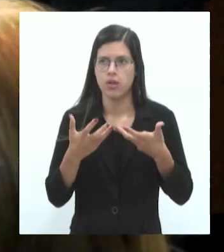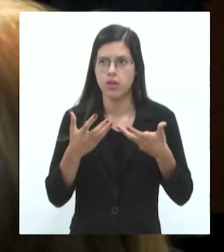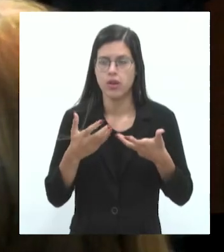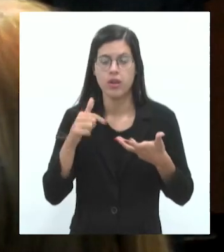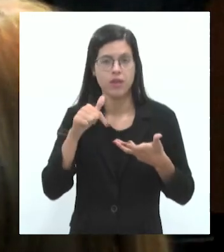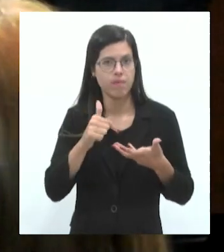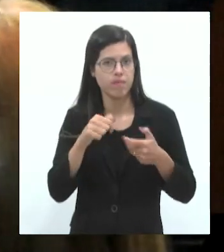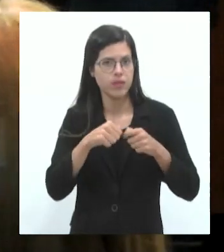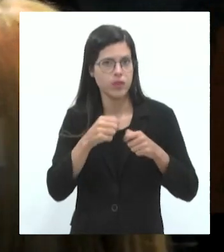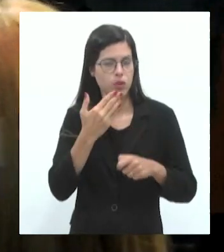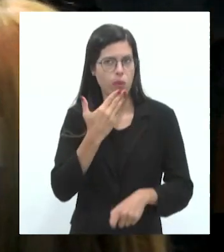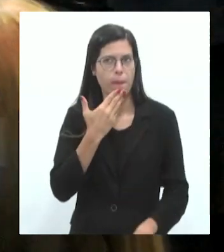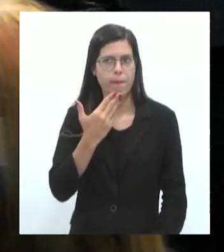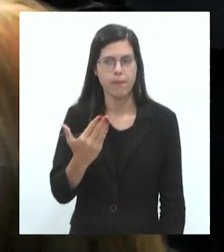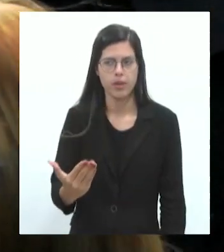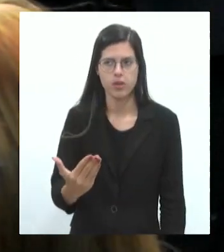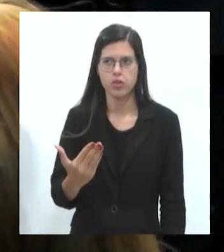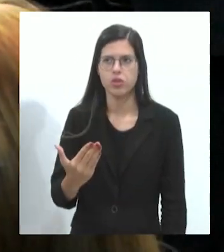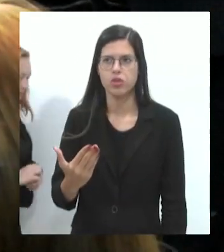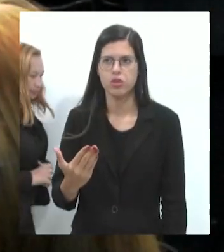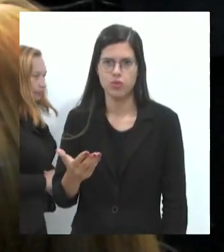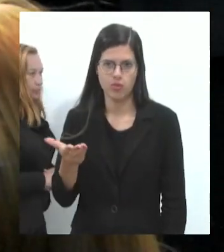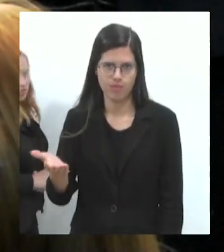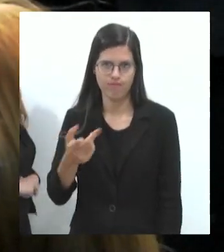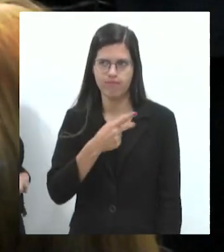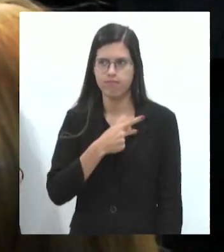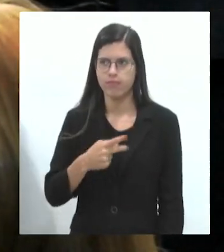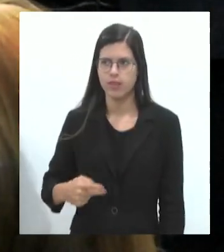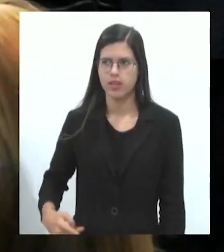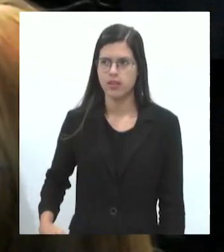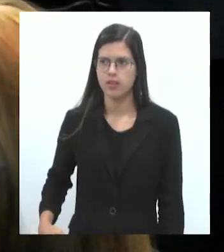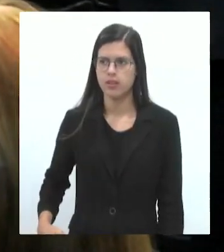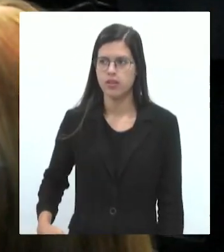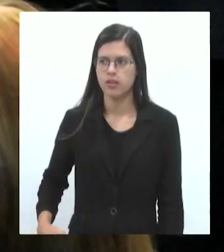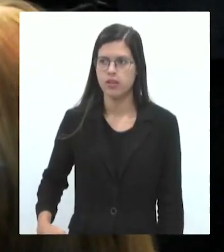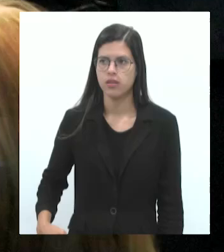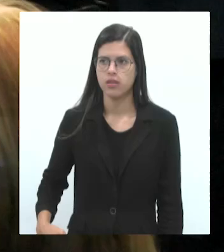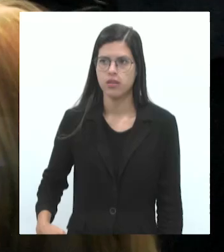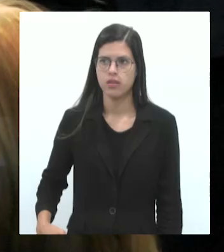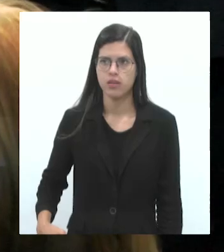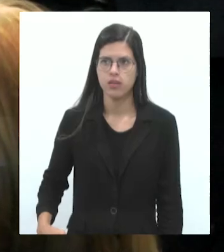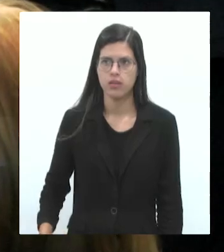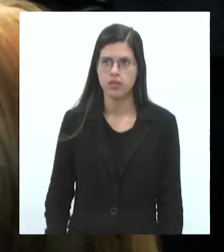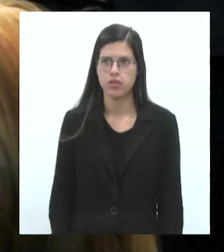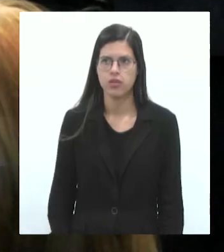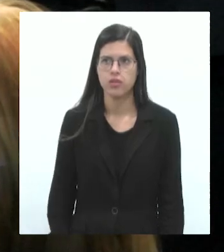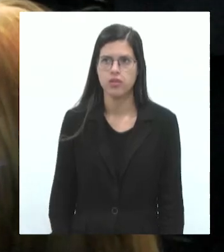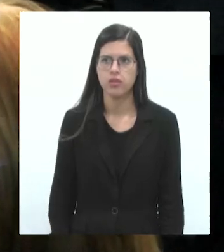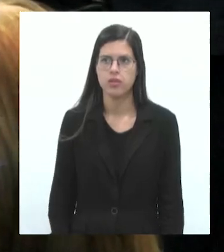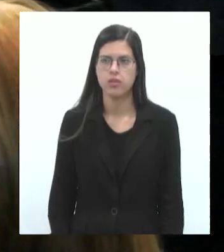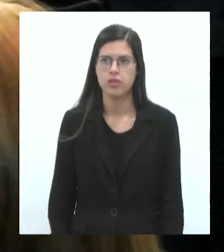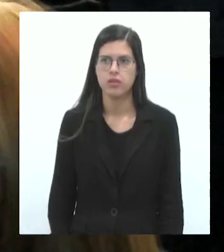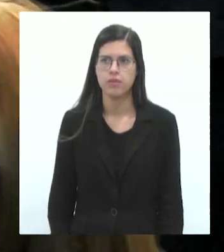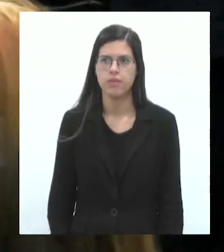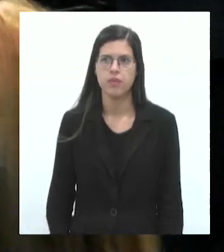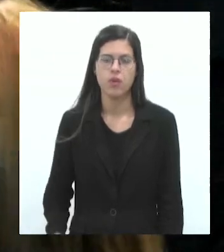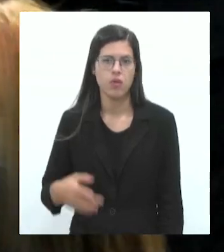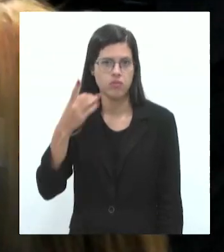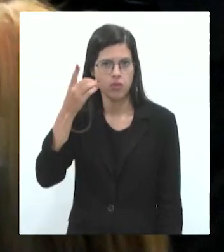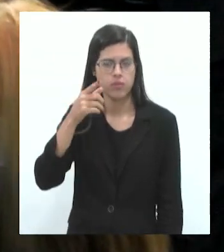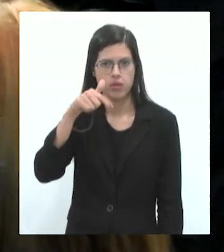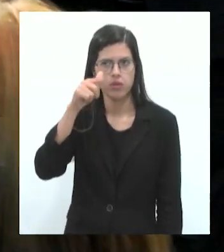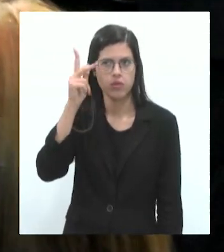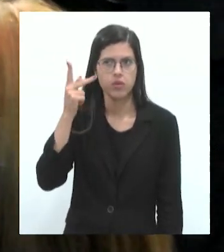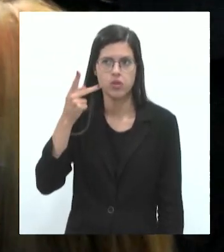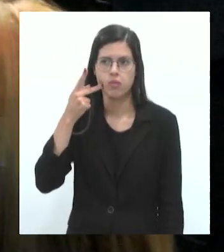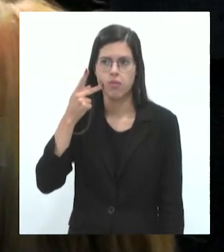fazer o pedido ao senhor que o doutor Luiz Paulo faça o projeto do doutor Luiz Paulo. Marquinhos,